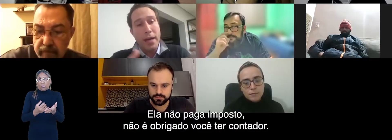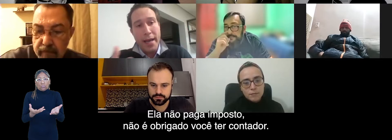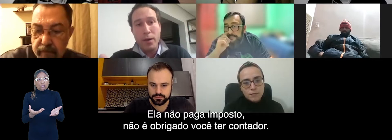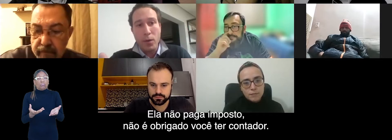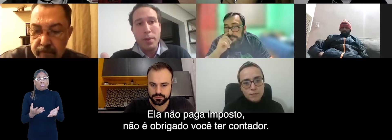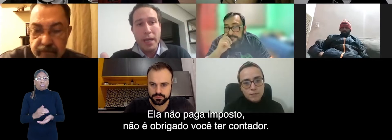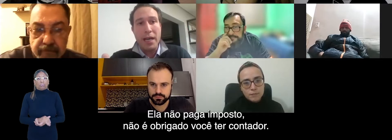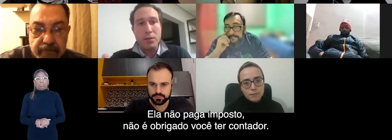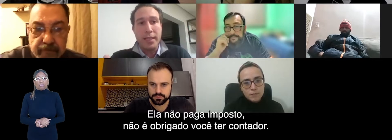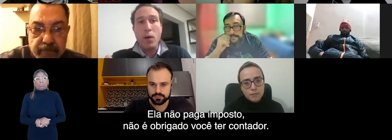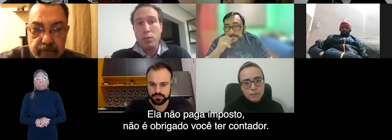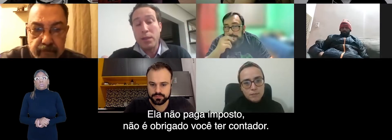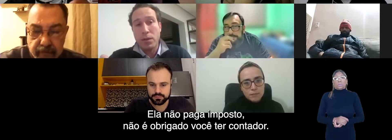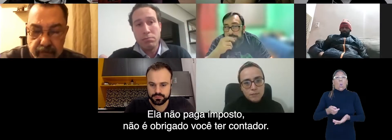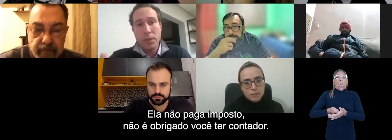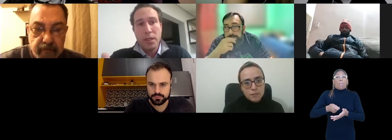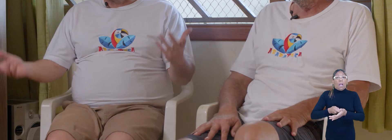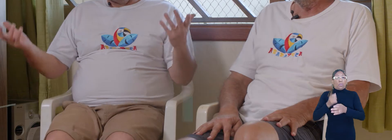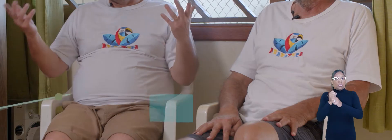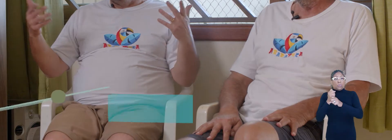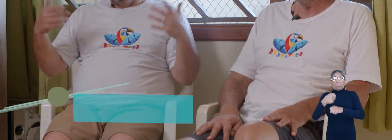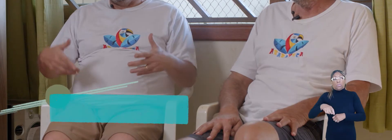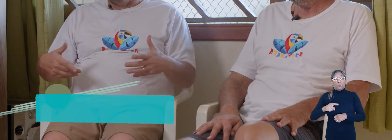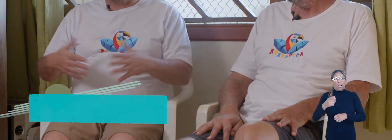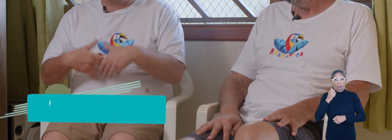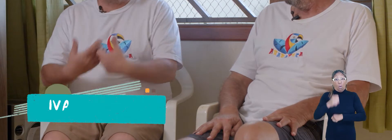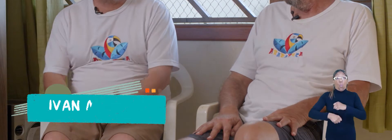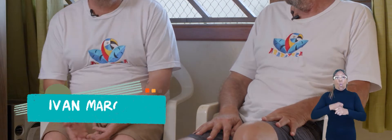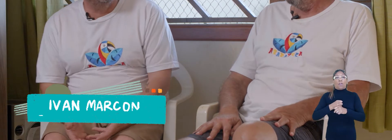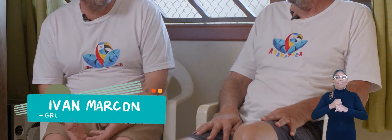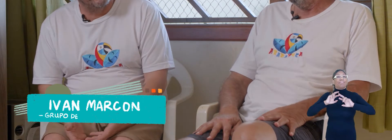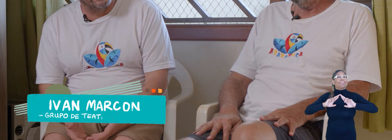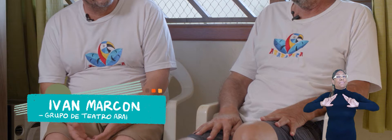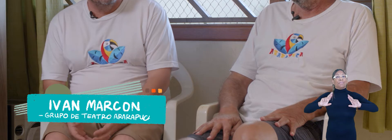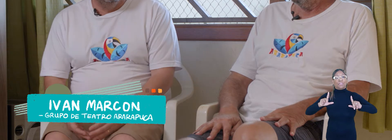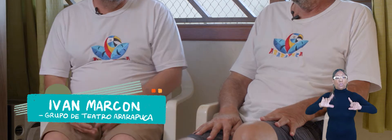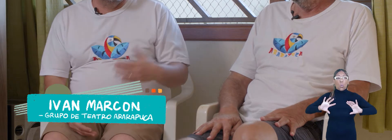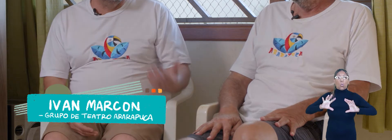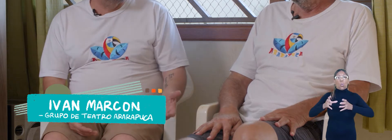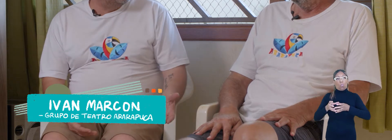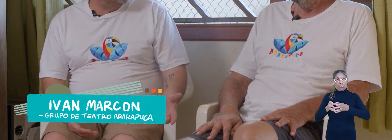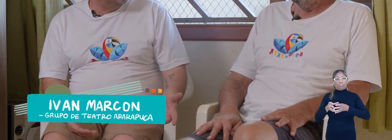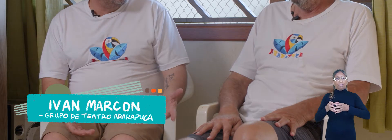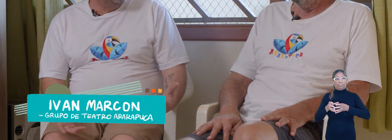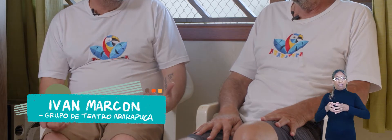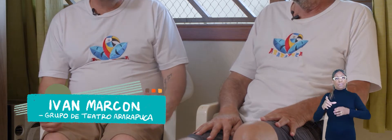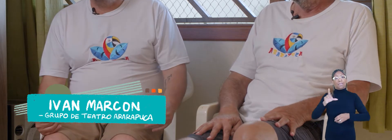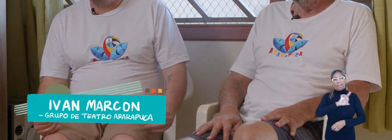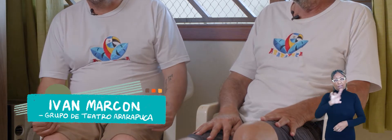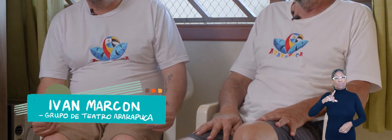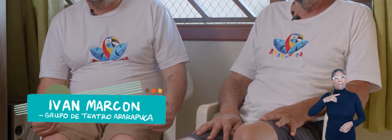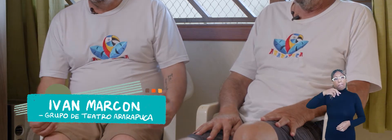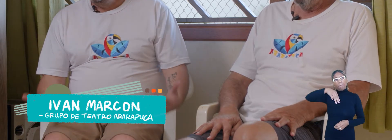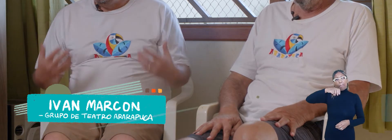imposto, não é obrigado você ter contador. Ivan. A partir desse ano nós demos um passo muito importante. Nós somos um grupo amador, nós